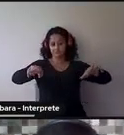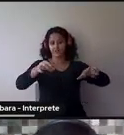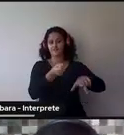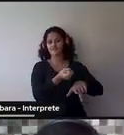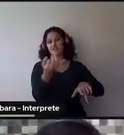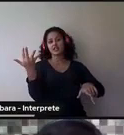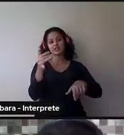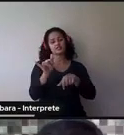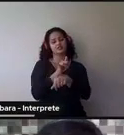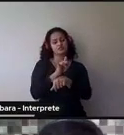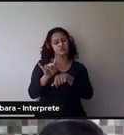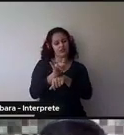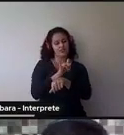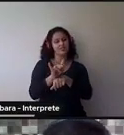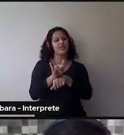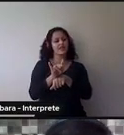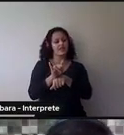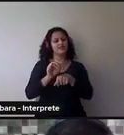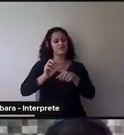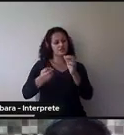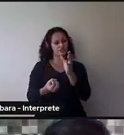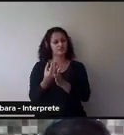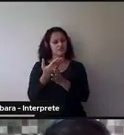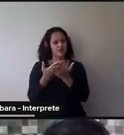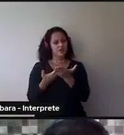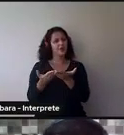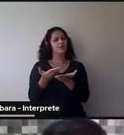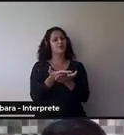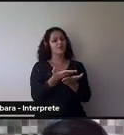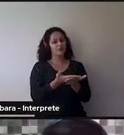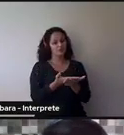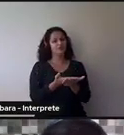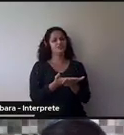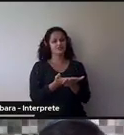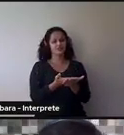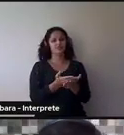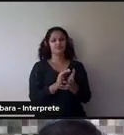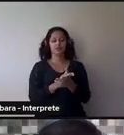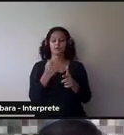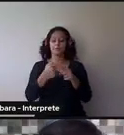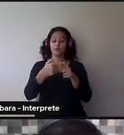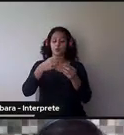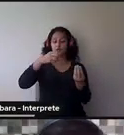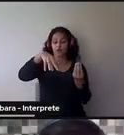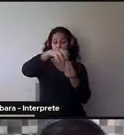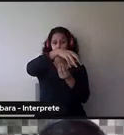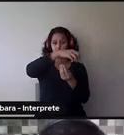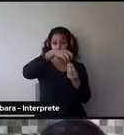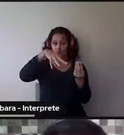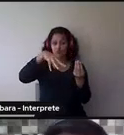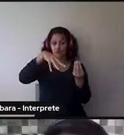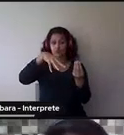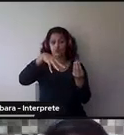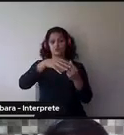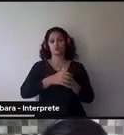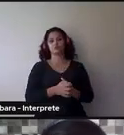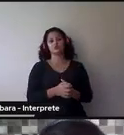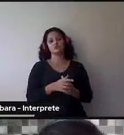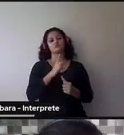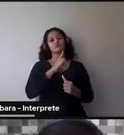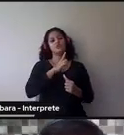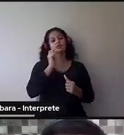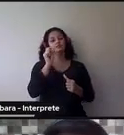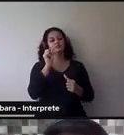estratégia ecológica bastante acentuada, pois esses fungos eles apresentam desde hábitos saprófitos, como decompositores